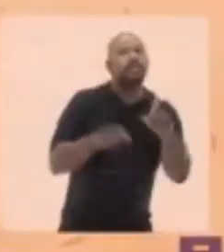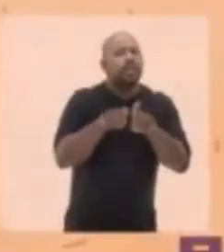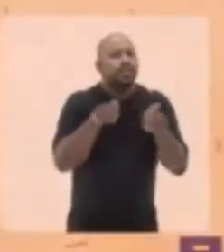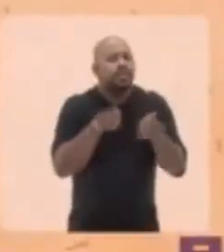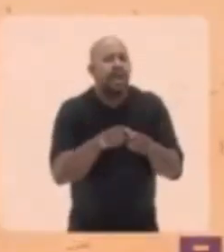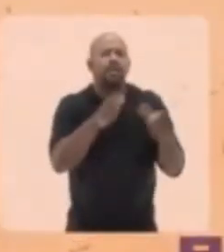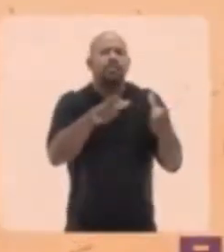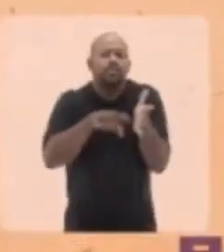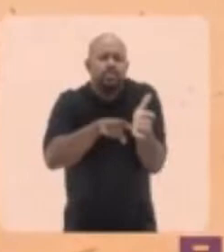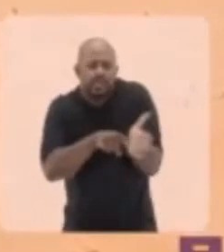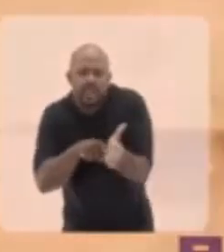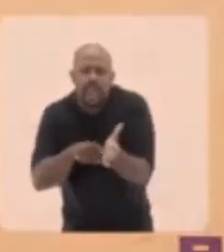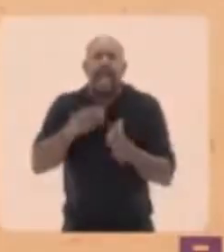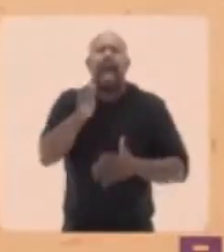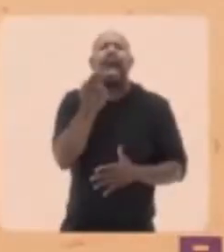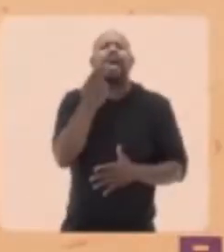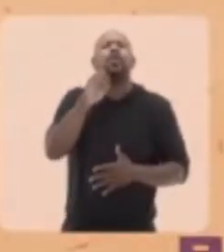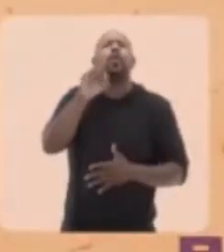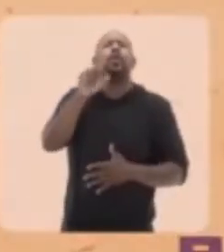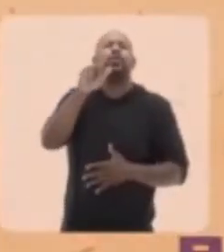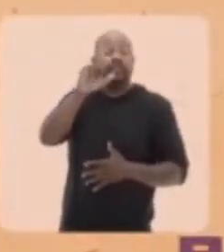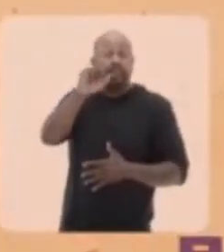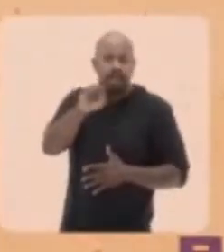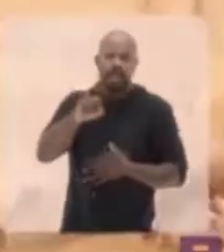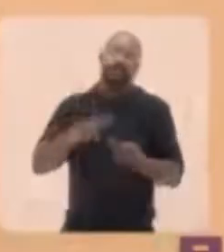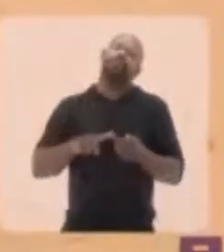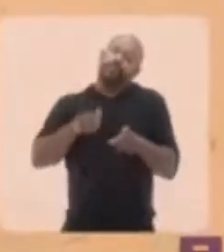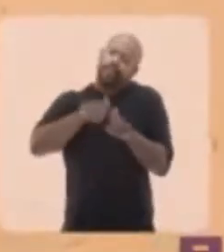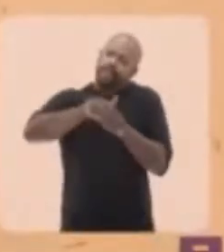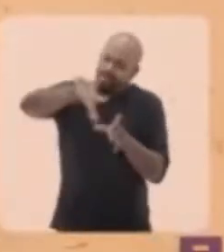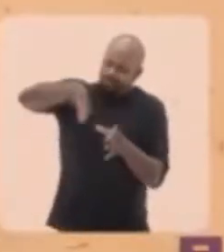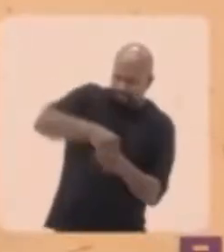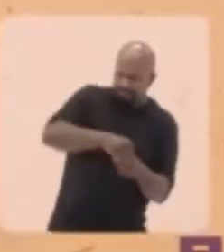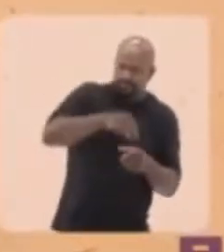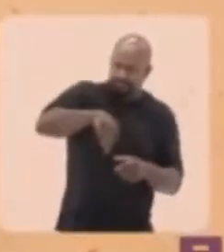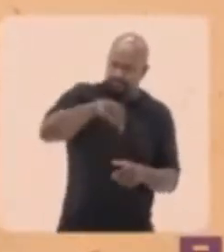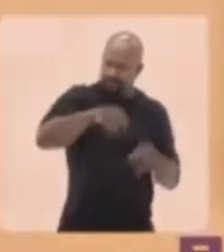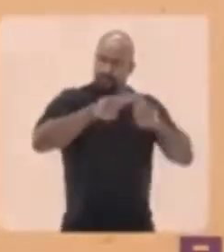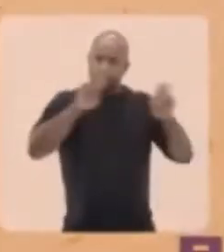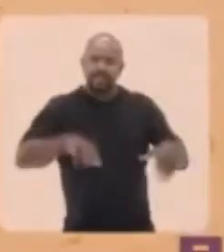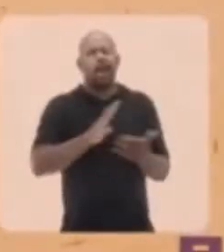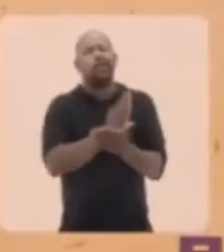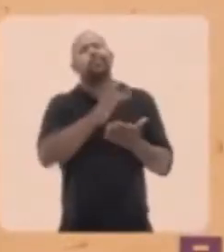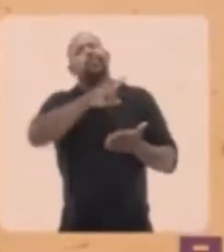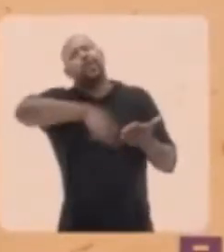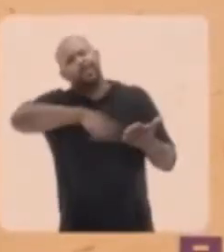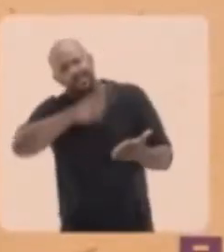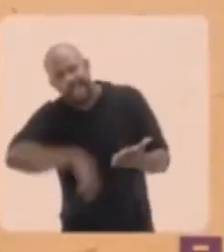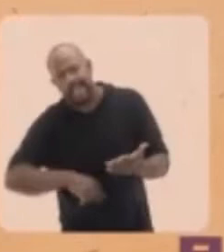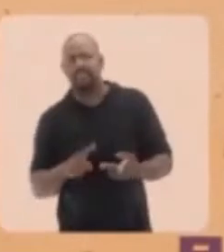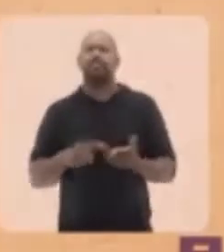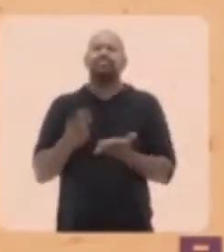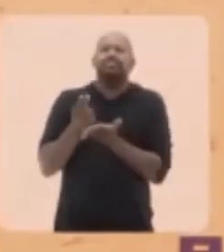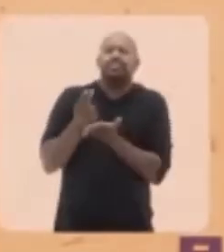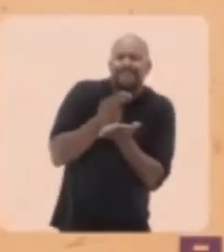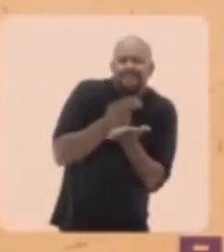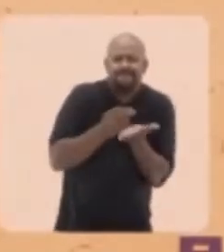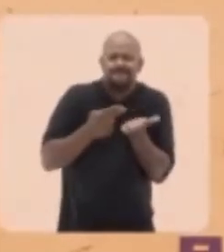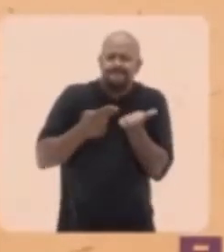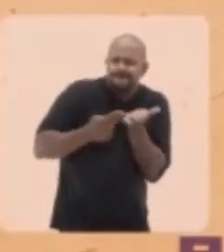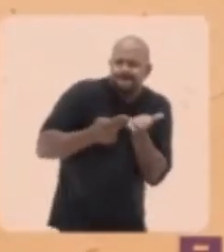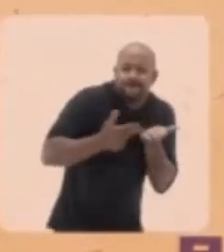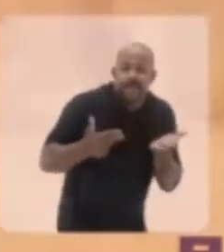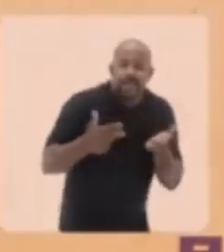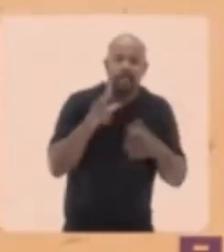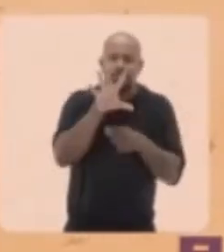sítios arqueológicos. Também faz parte do acervo do museu documentos, gravuras e